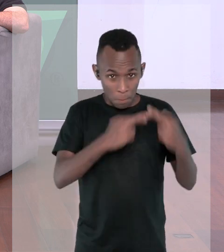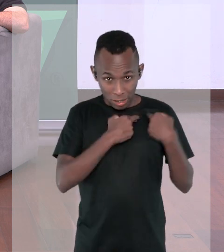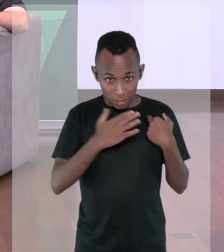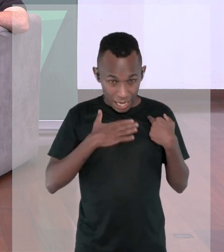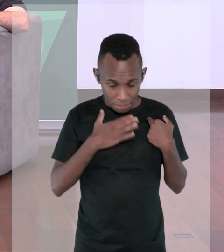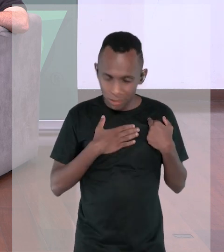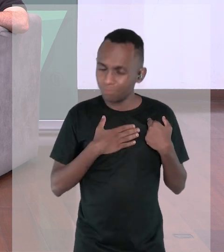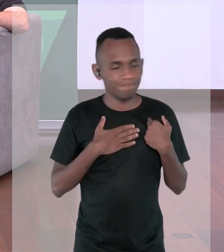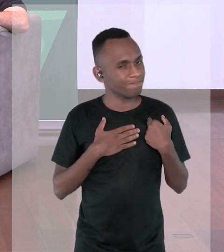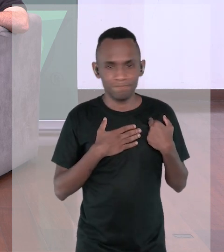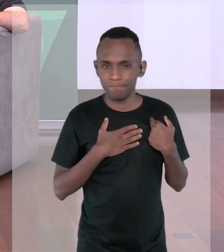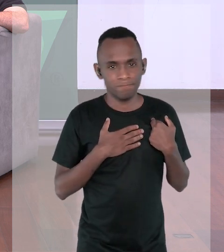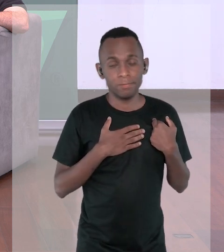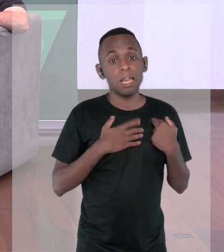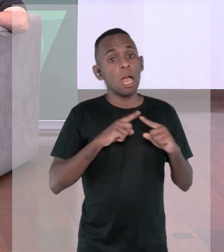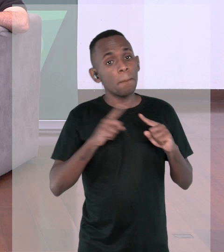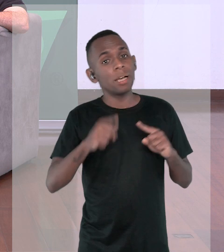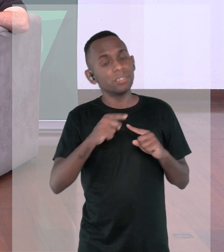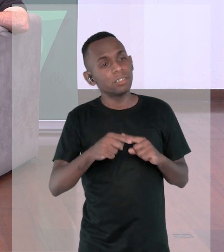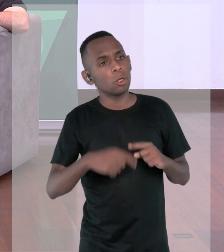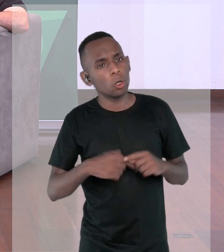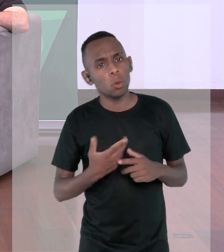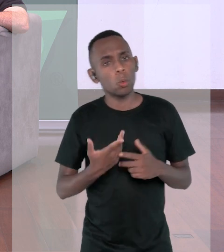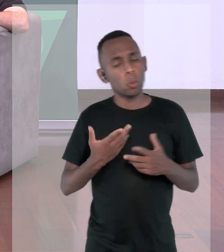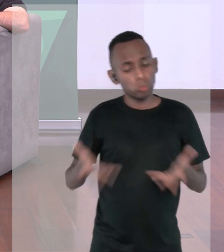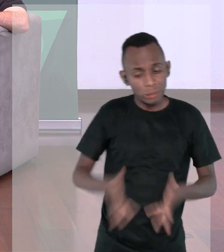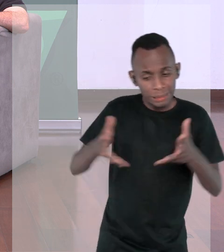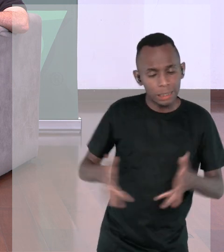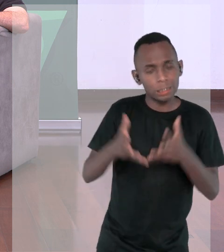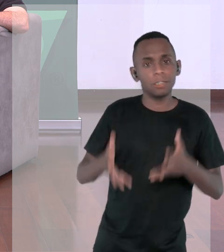causa? Não. Mas eu fui lá e chutei a canela de 3.